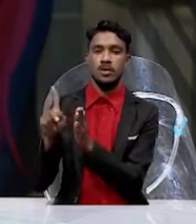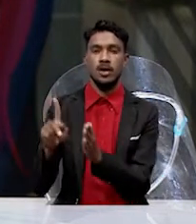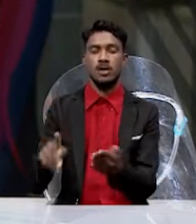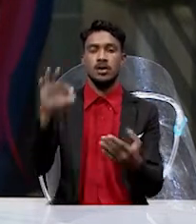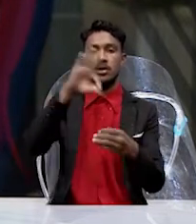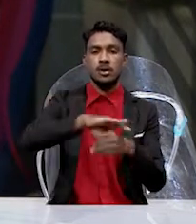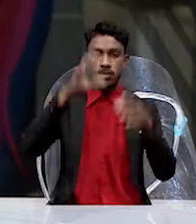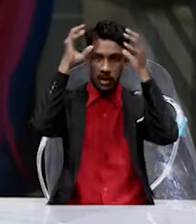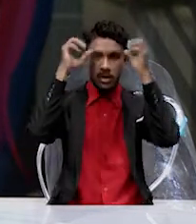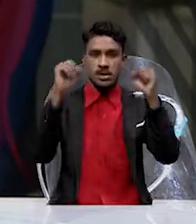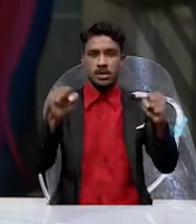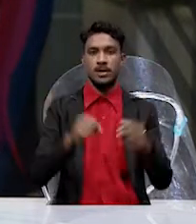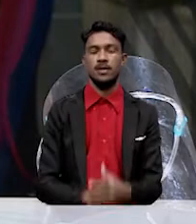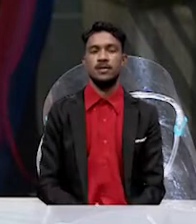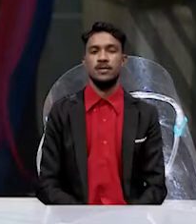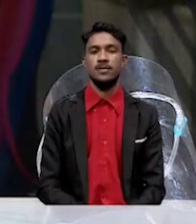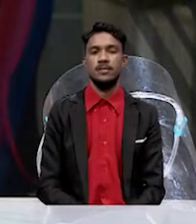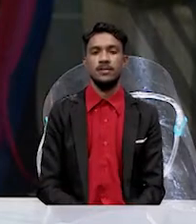presidencial.